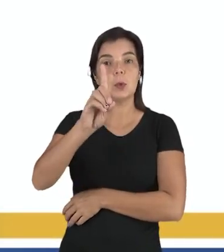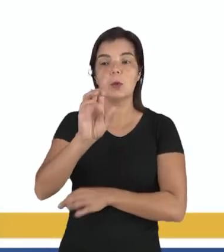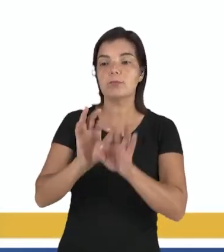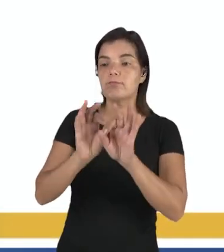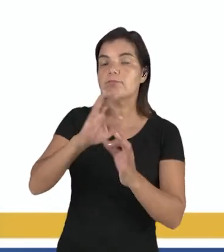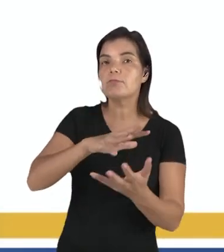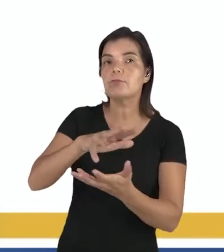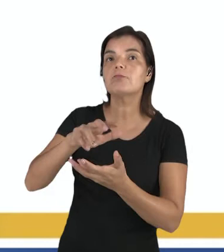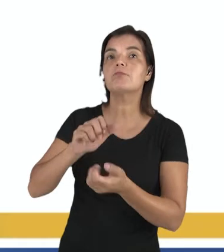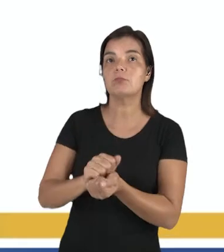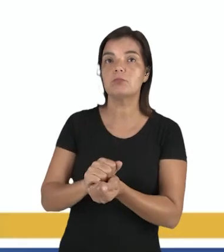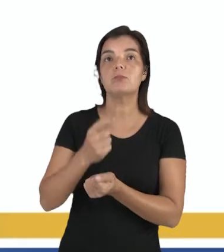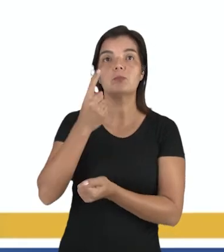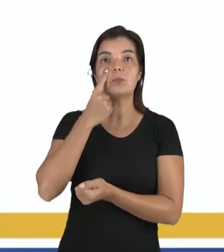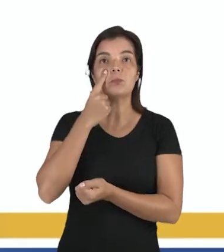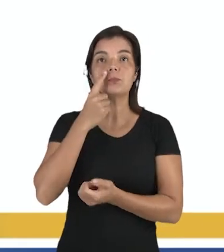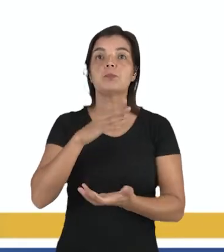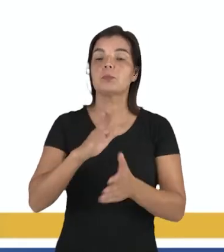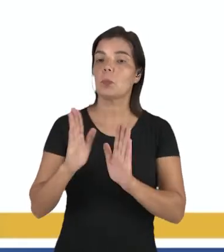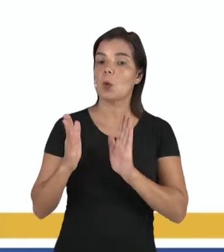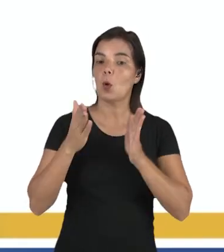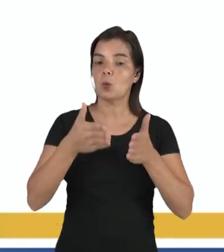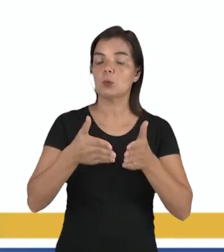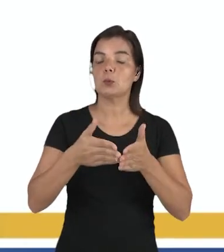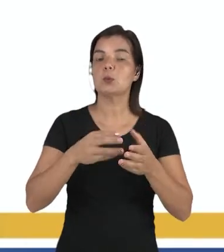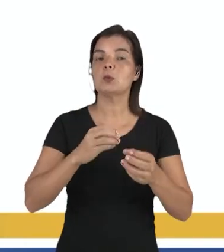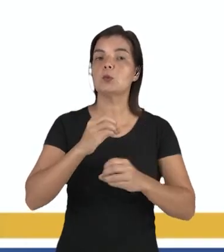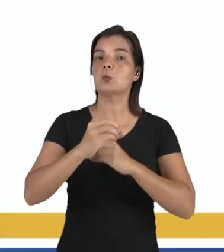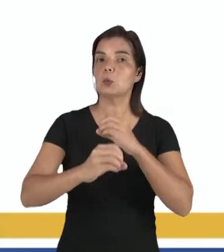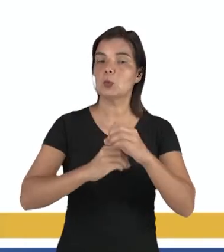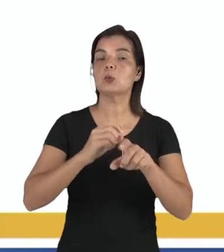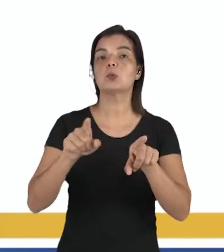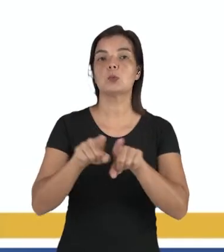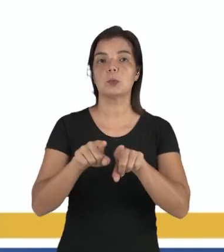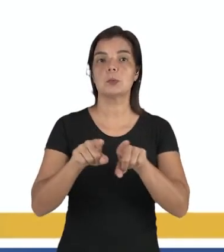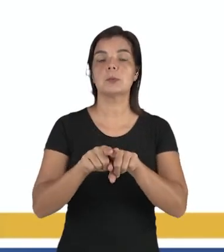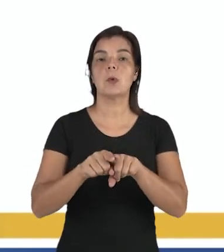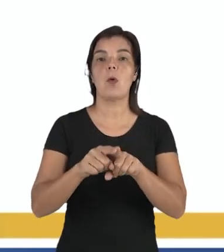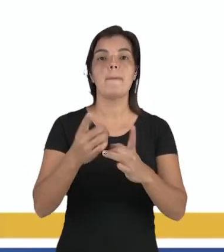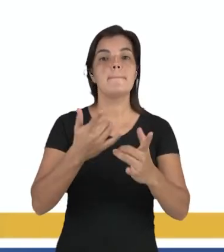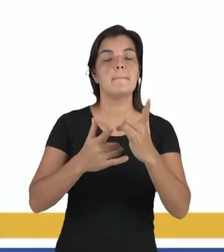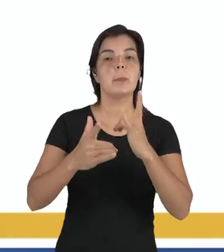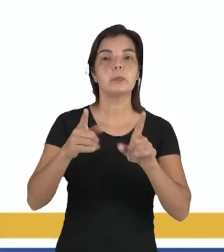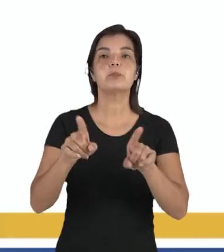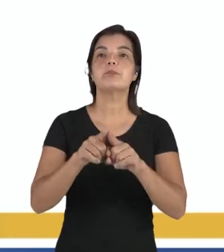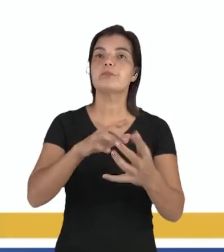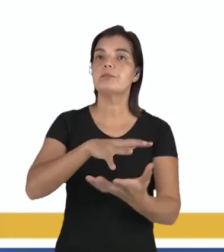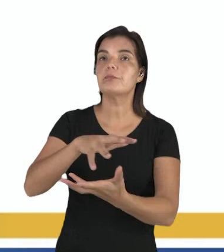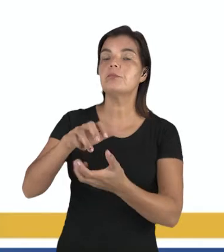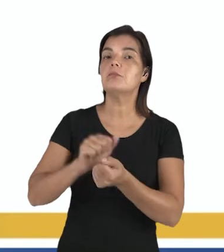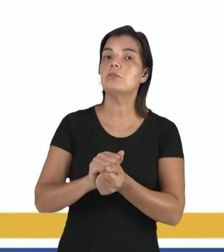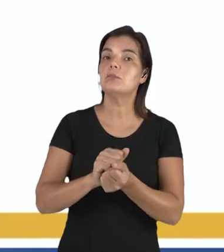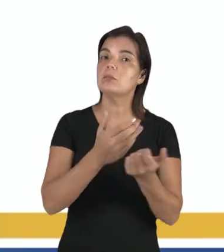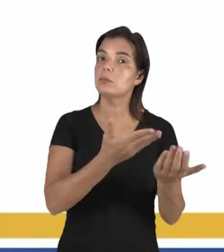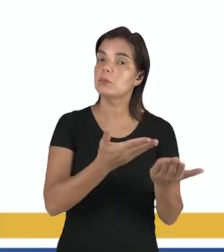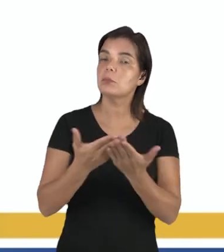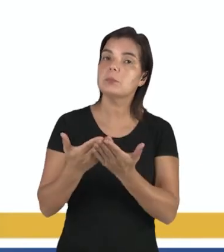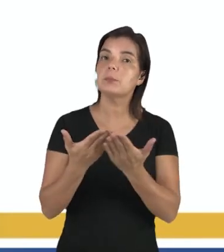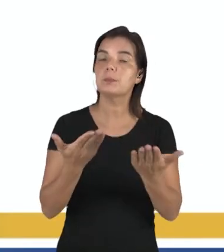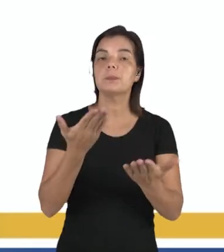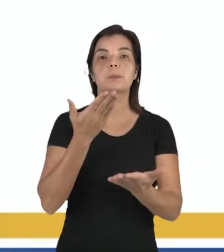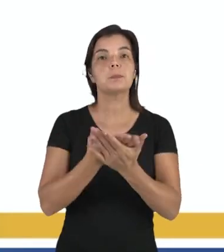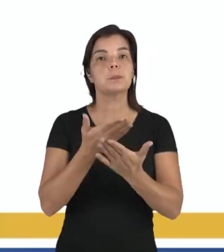e concebe uma visão de mundo de que a Terra é o centro do universo e todos os corpos estão atraídos para o centro da Terra. E eu convido vocês